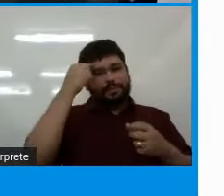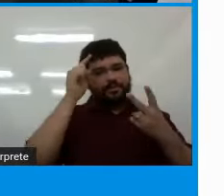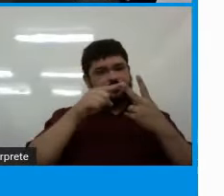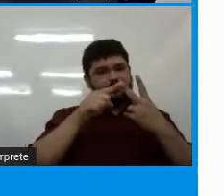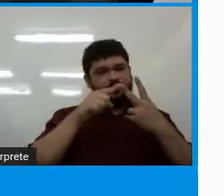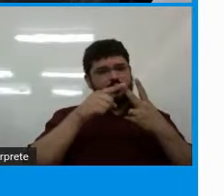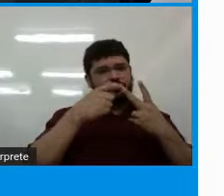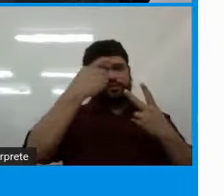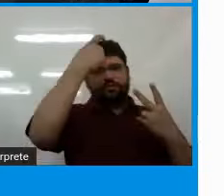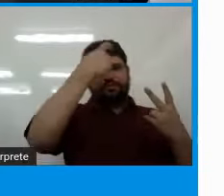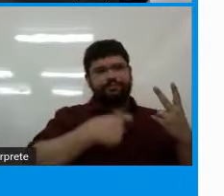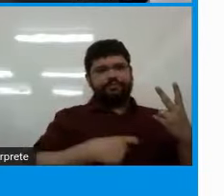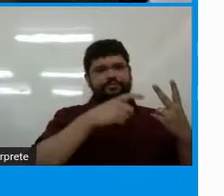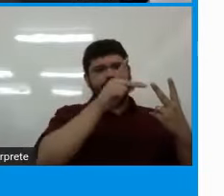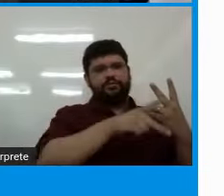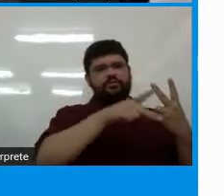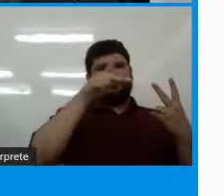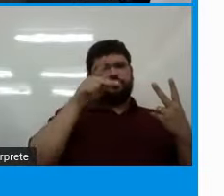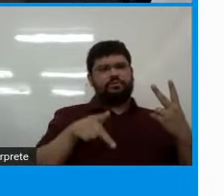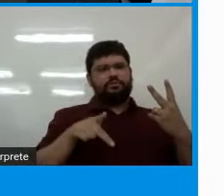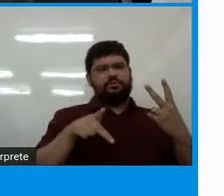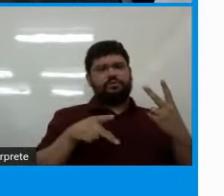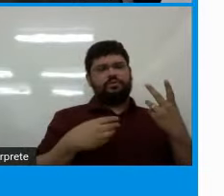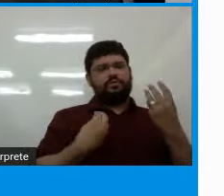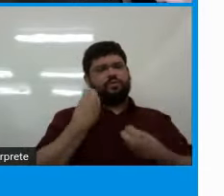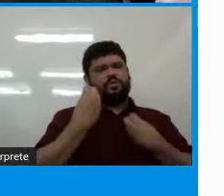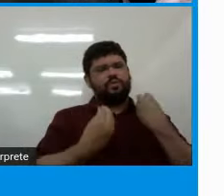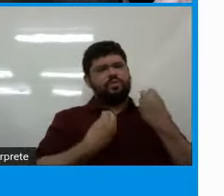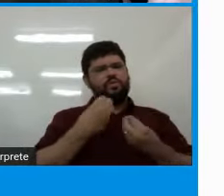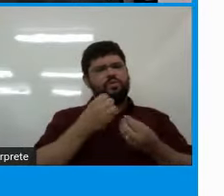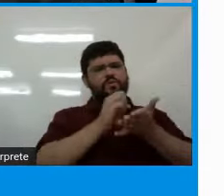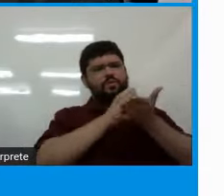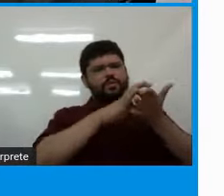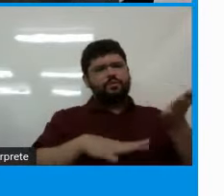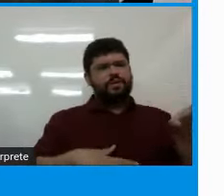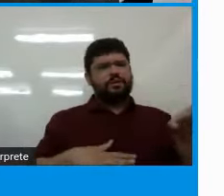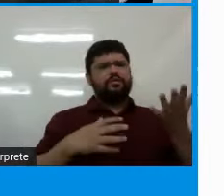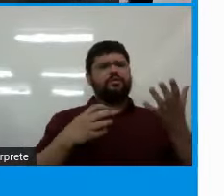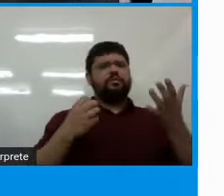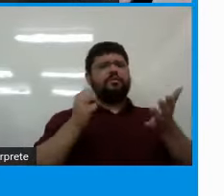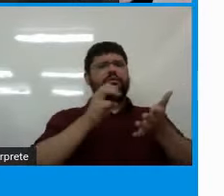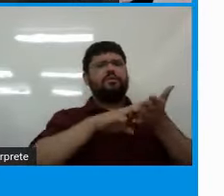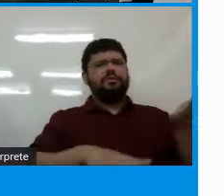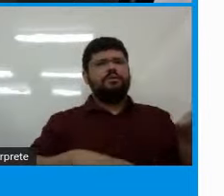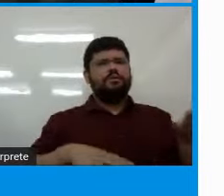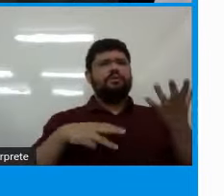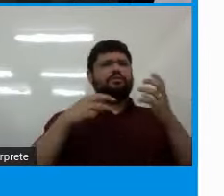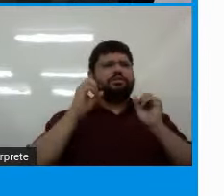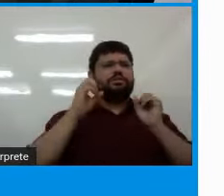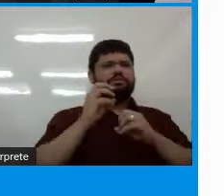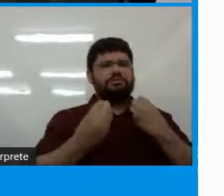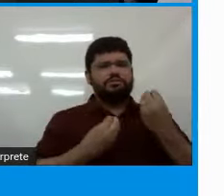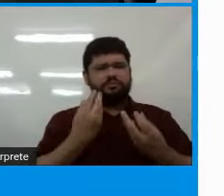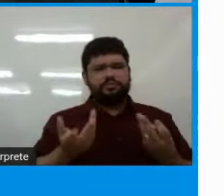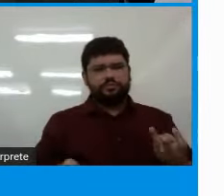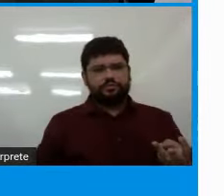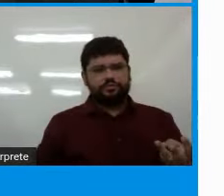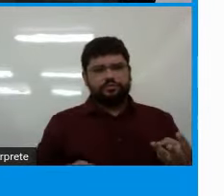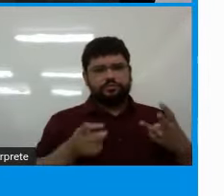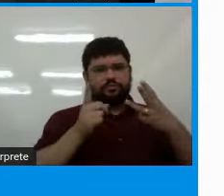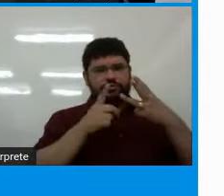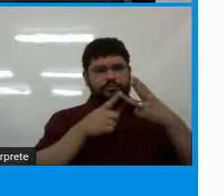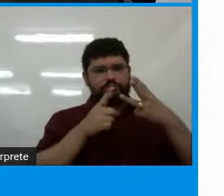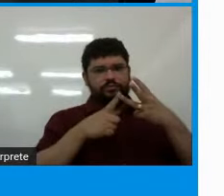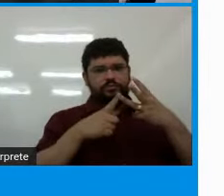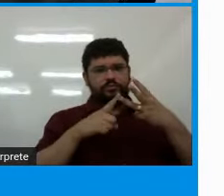Como é que eu vou preparar o meu trabalho não presencial agora? O que é que eu vou investir? O que é que eu não vou investir? É importante